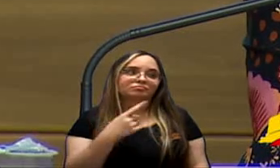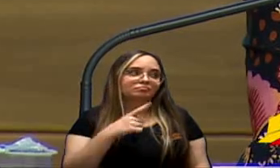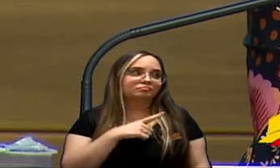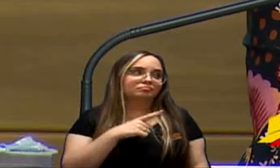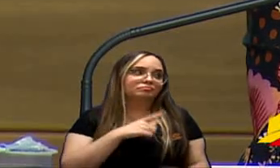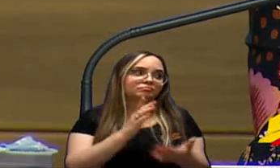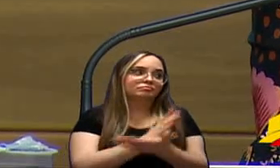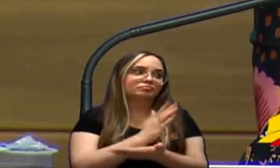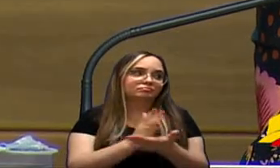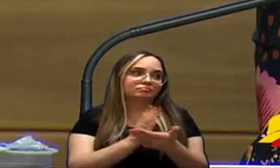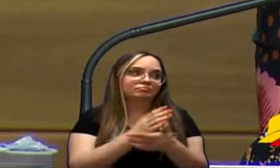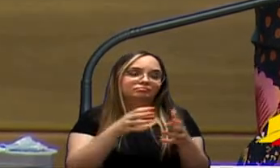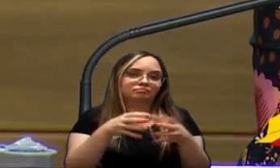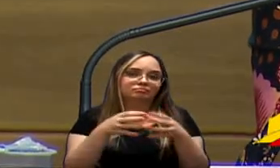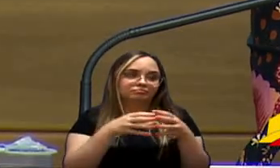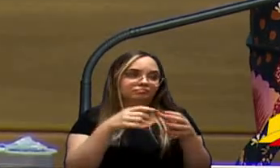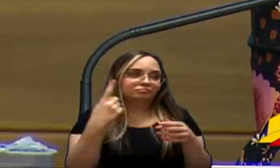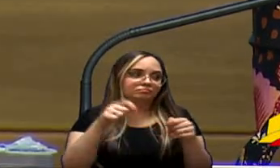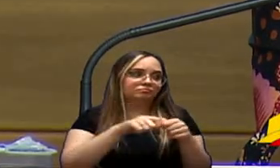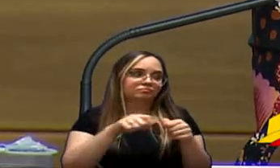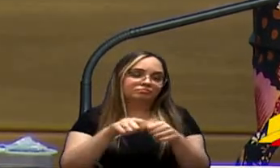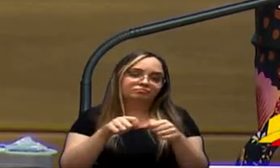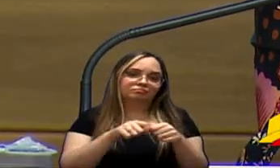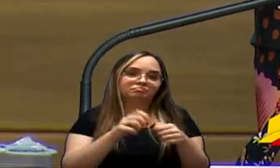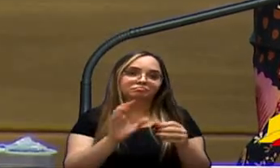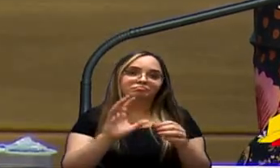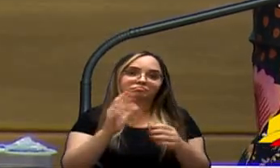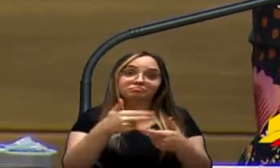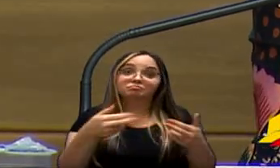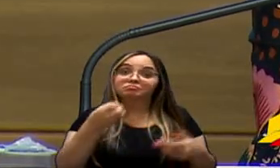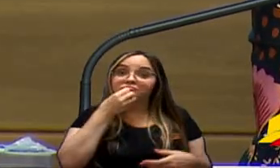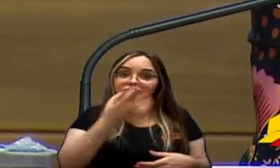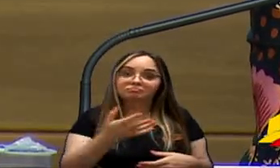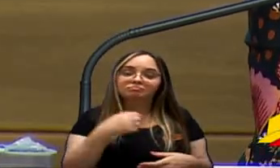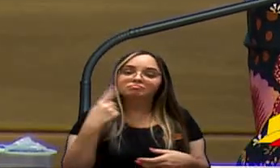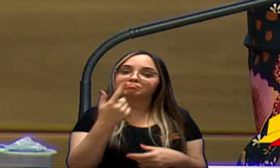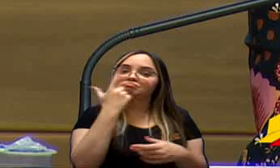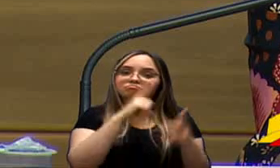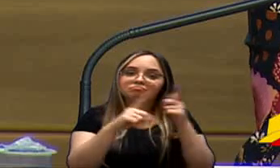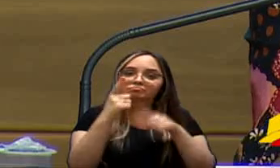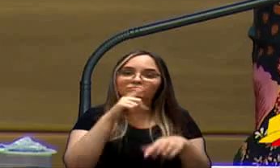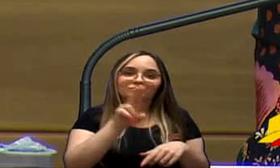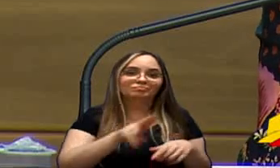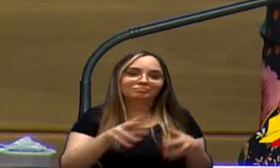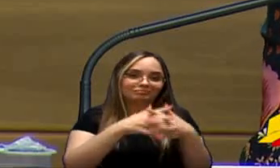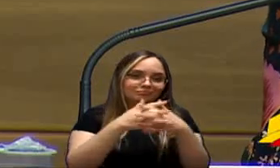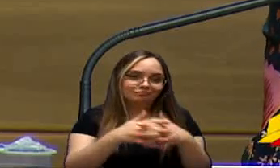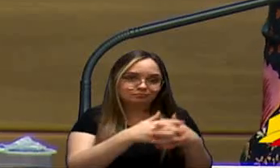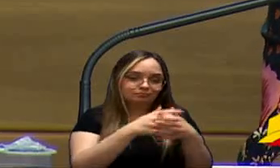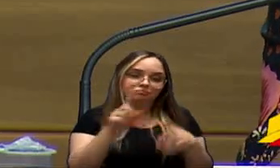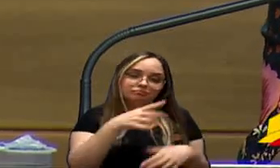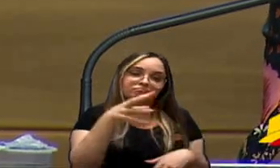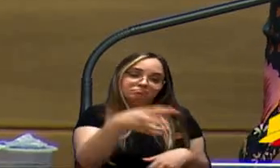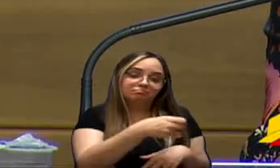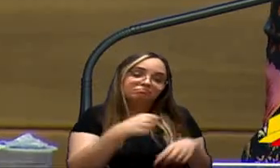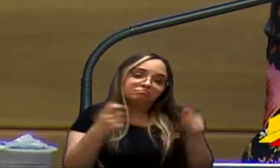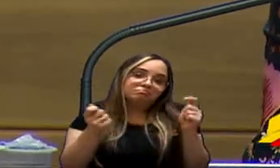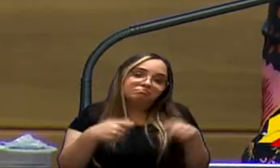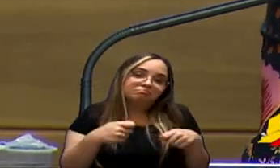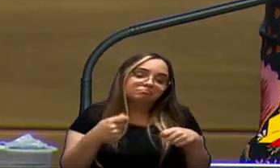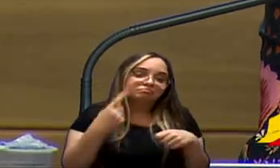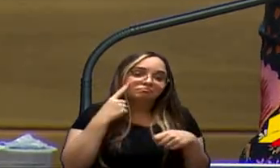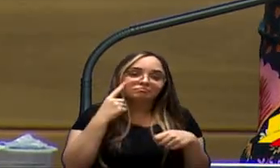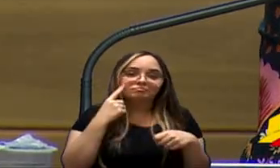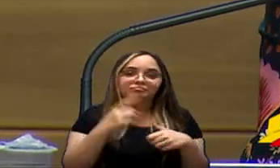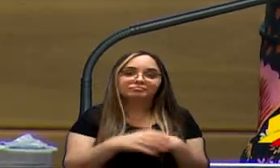resgatado alguns programas que eram feitos com sucesso, e vocês estão relatando que tinha muito sucesso o uso do caminhão e do... e do